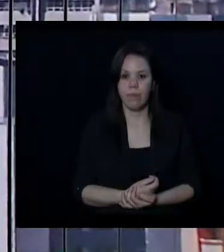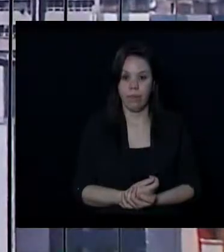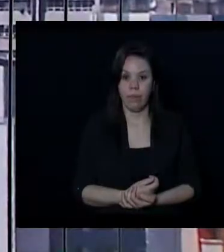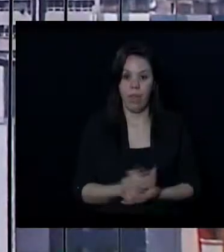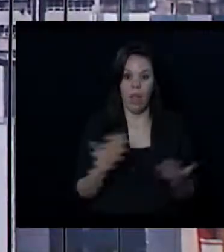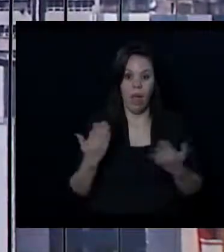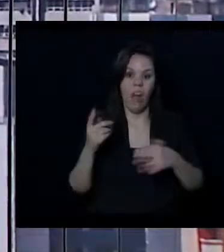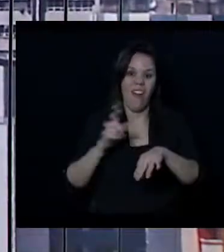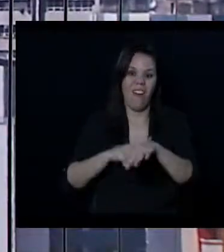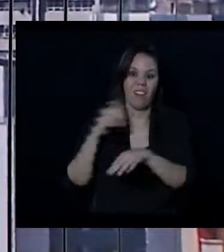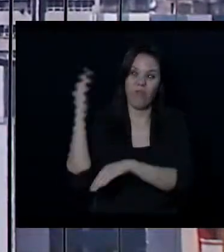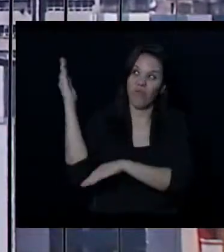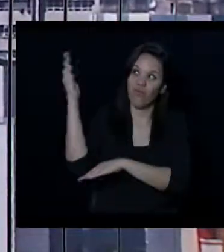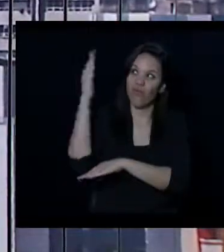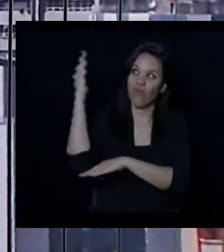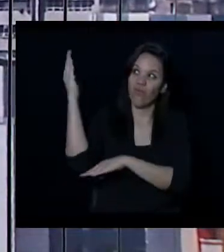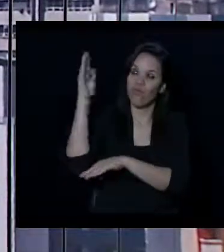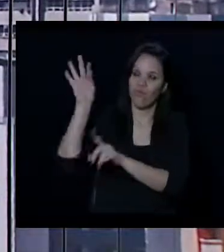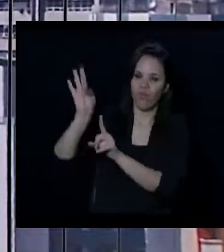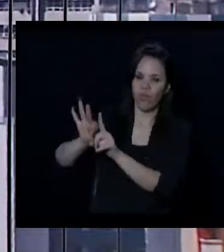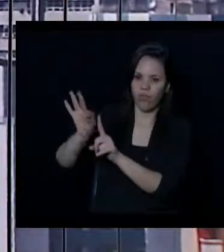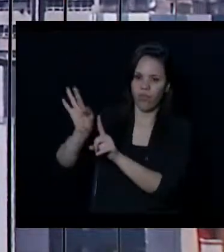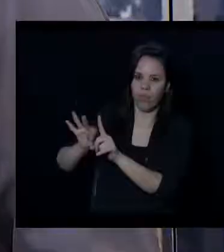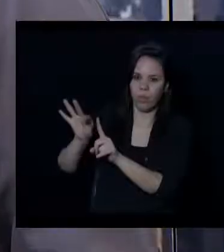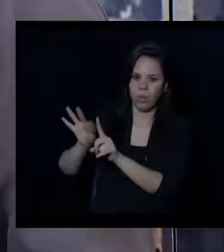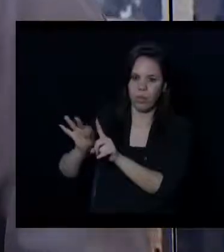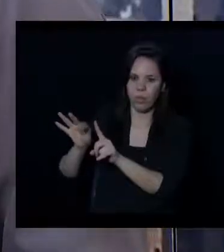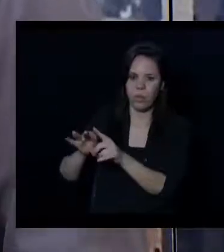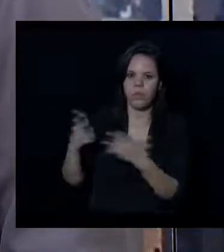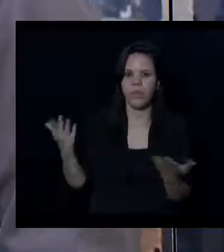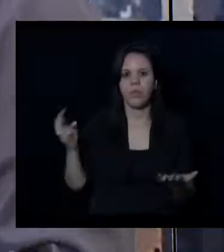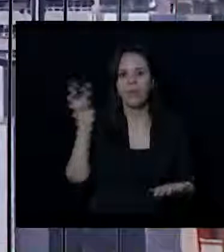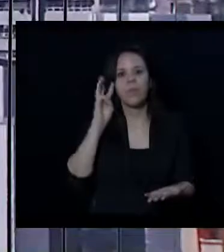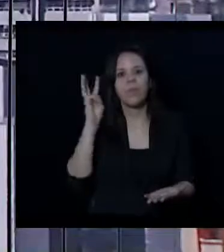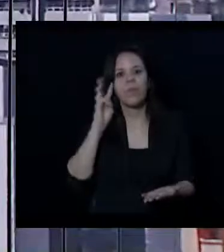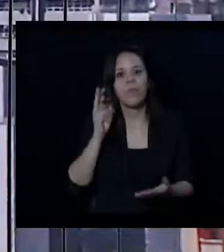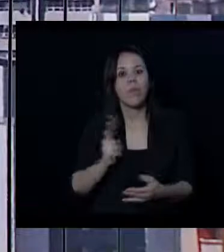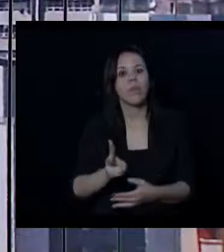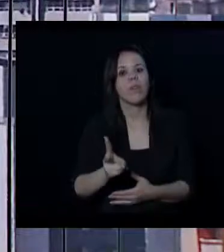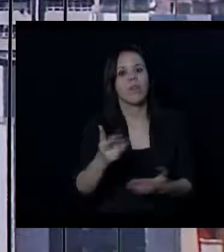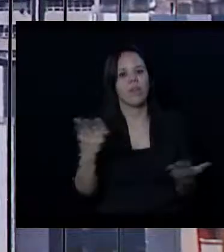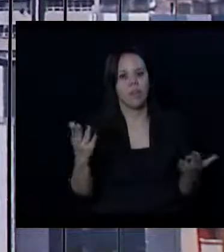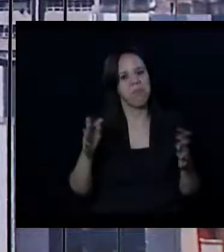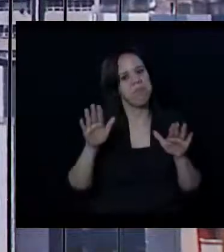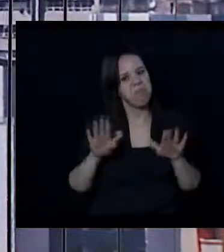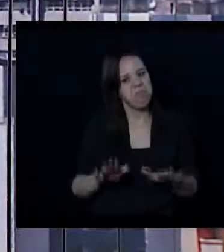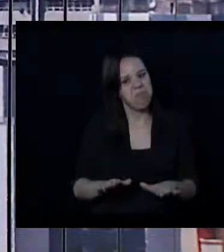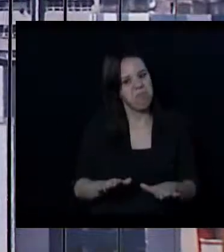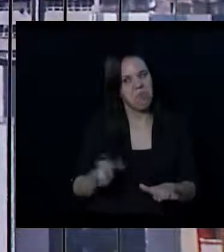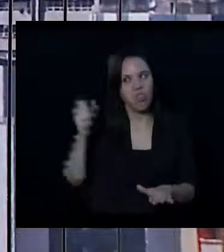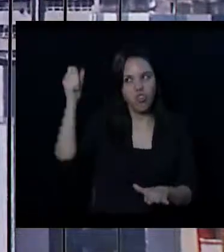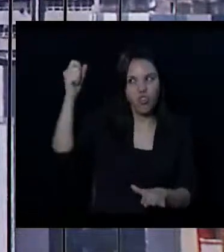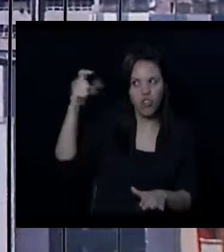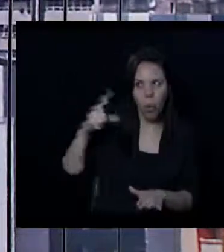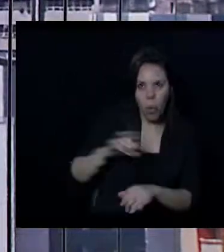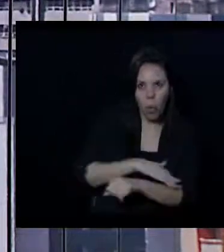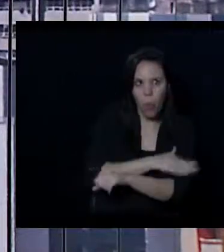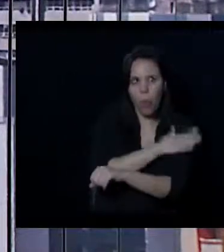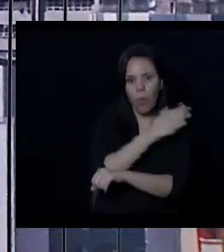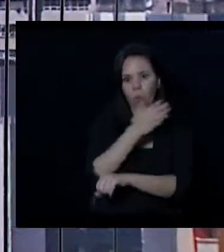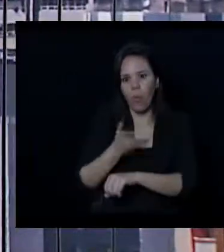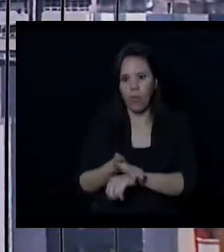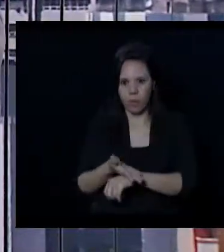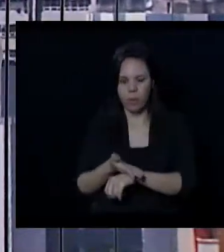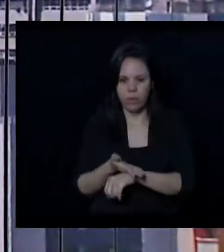Hora da previsão do tempo para esta terça-feira e o dia continua estável, com sol durante todo o